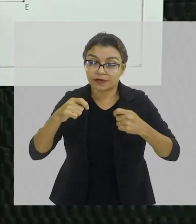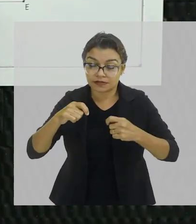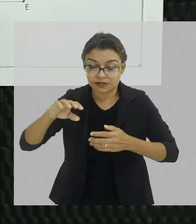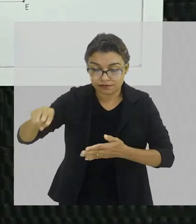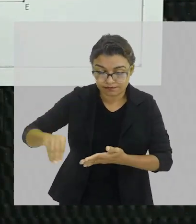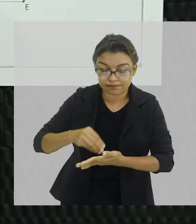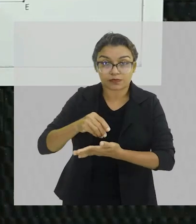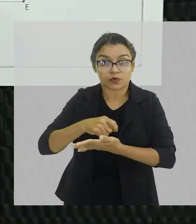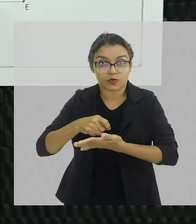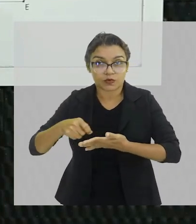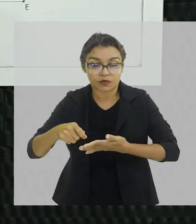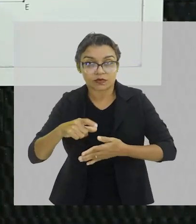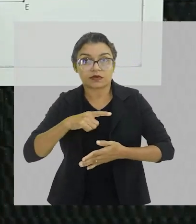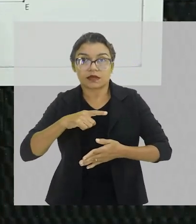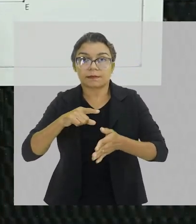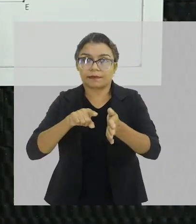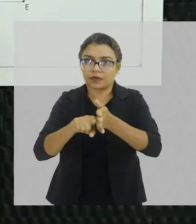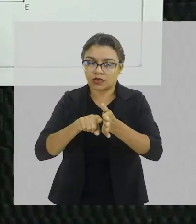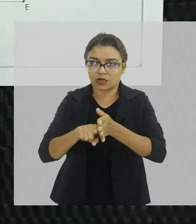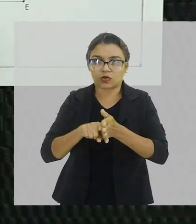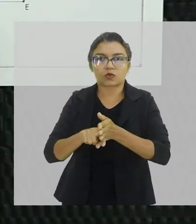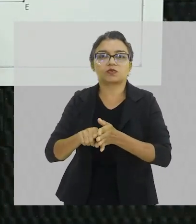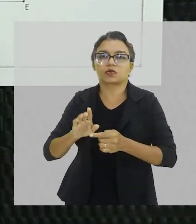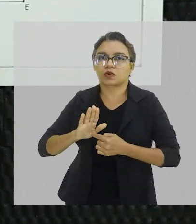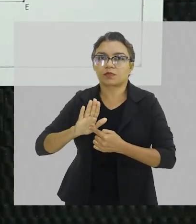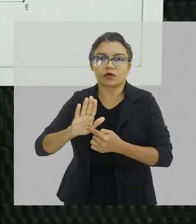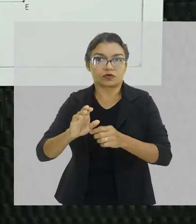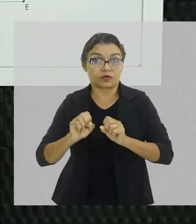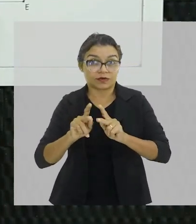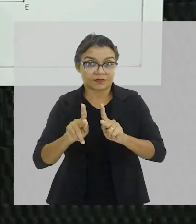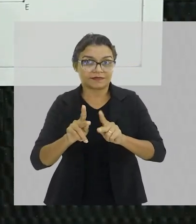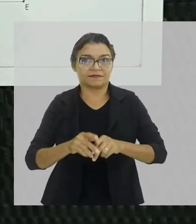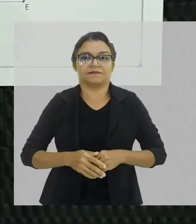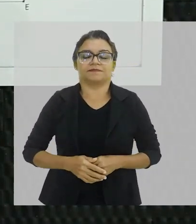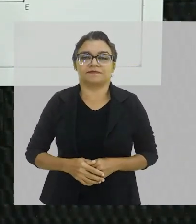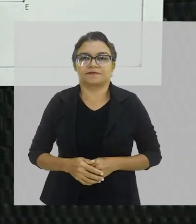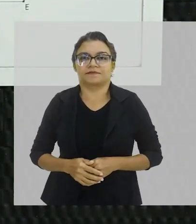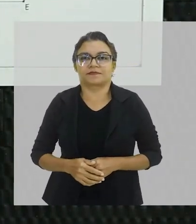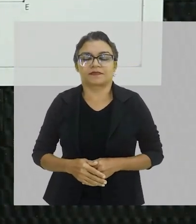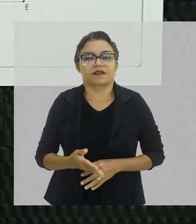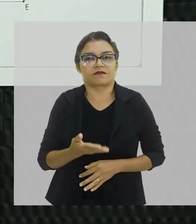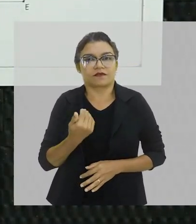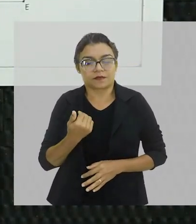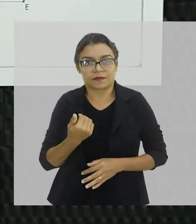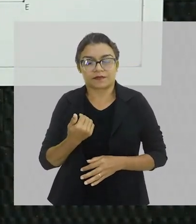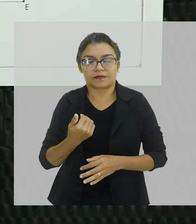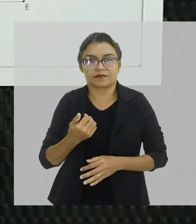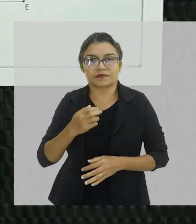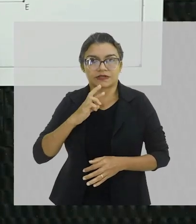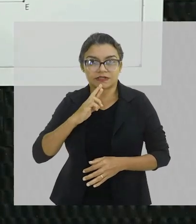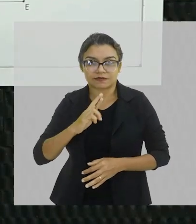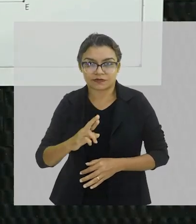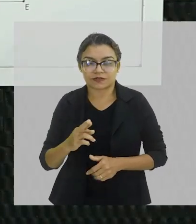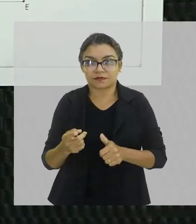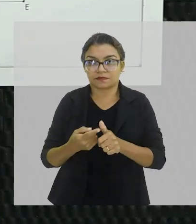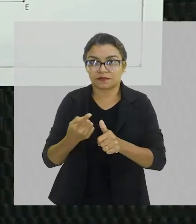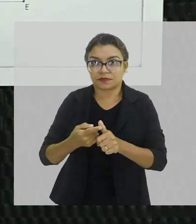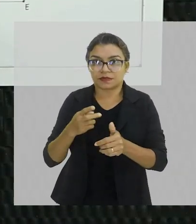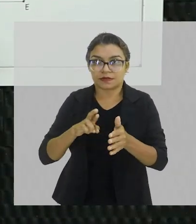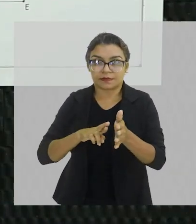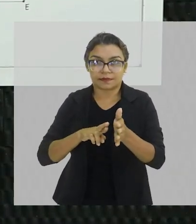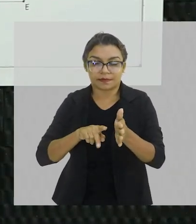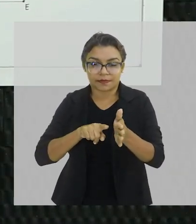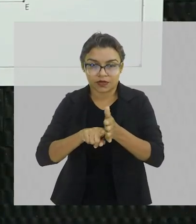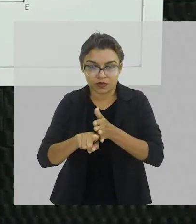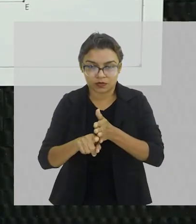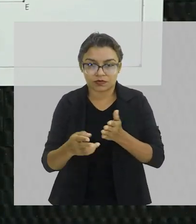que abordem, né, exatamente isso que a gente está vendo aqui. Beleza, galerinha? Então vamos lá fazer a primeira questão, uma questão de polígono.